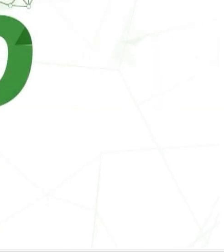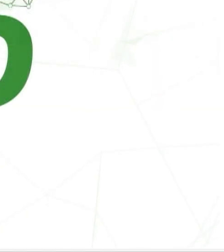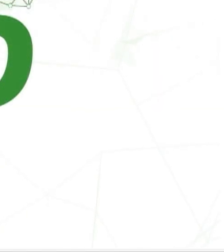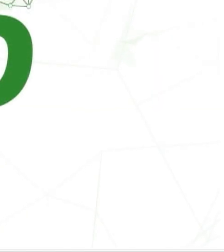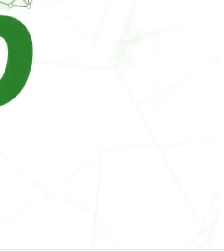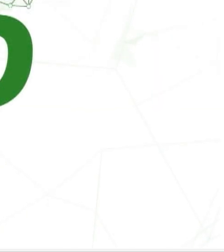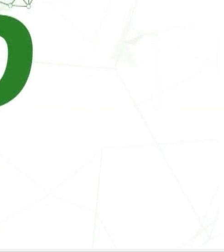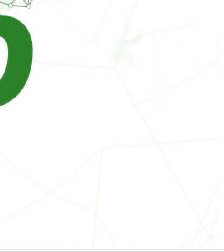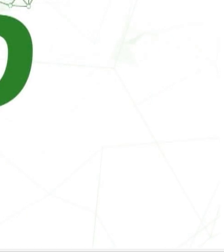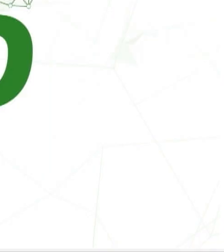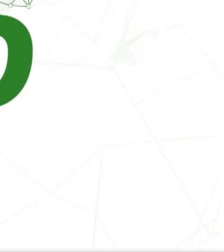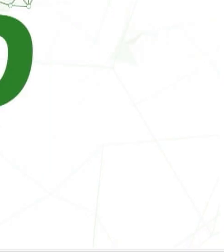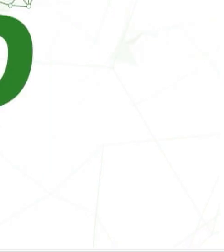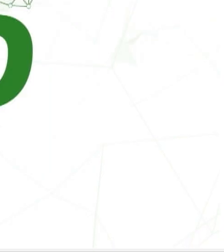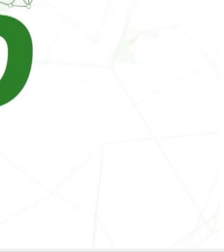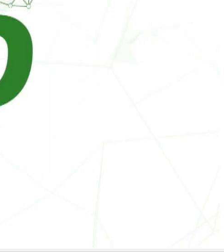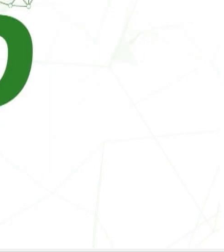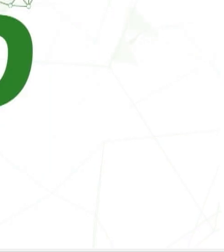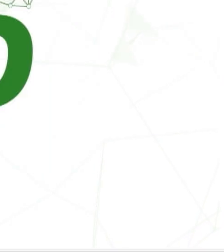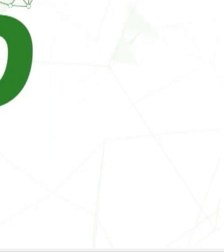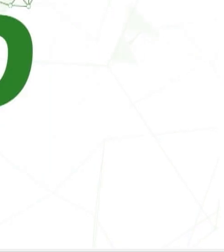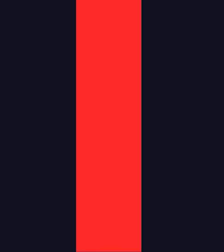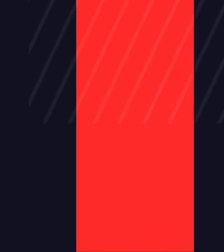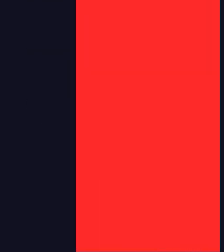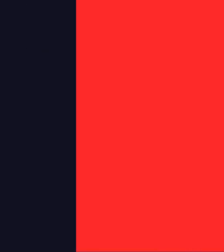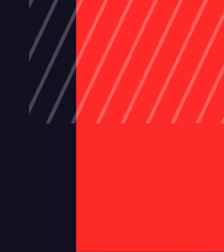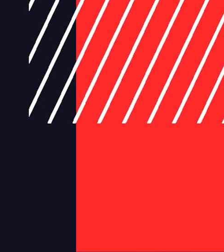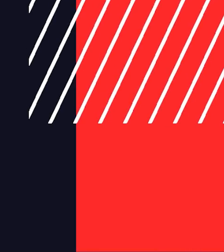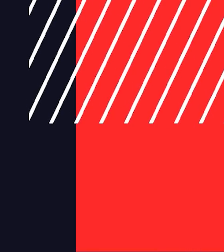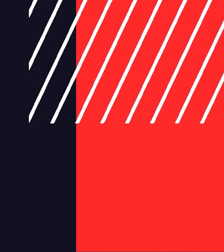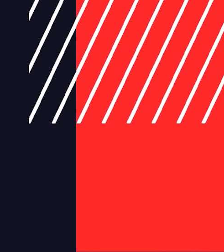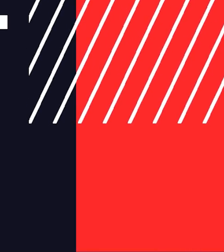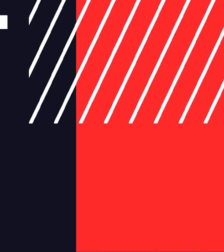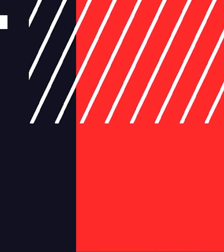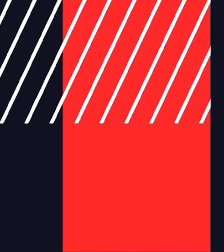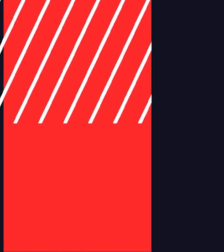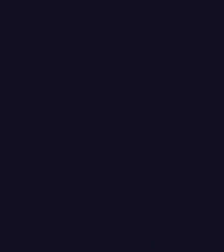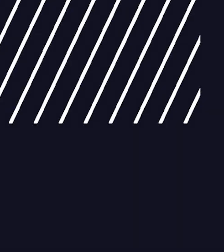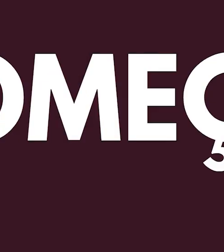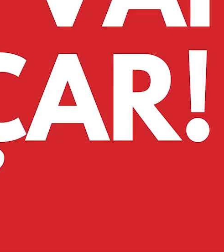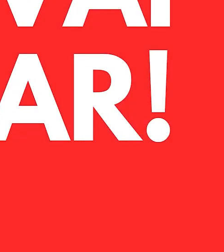Educação à distância, mudando realidades.